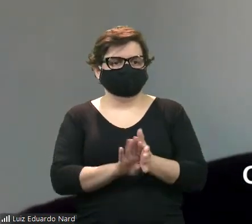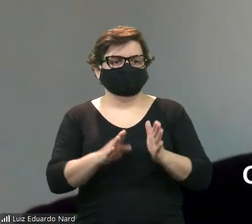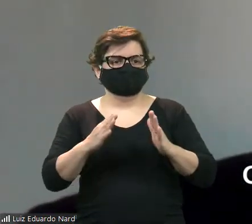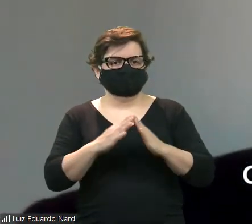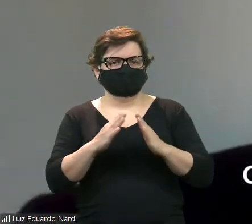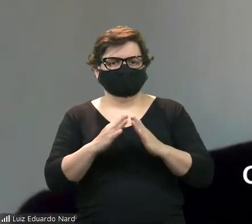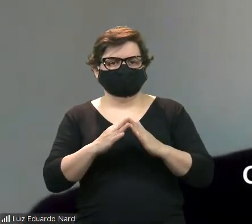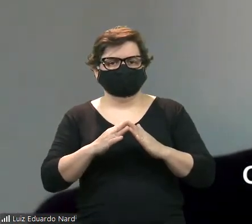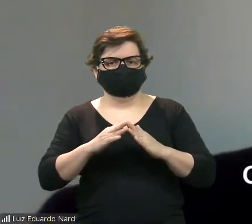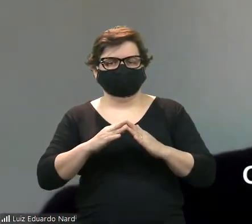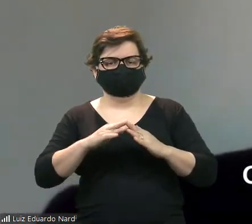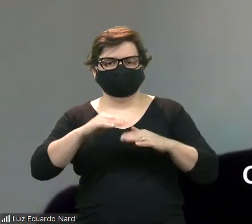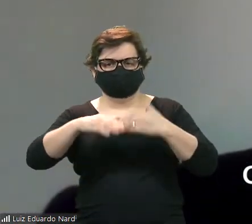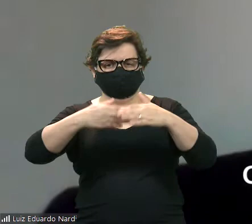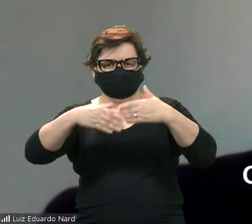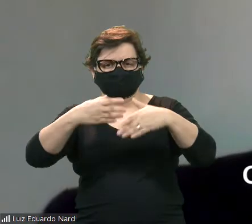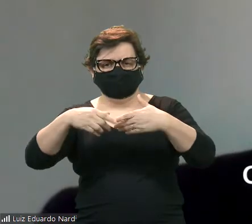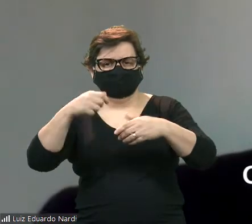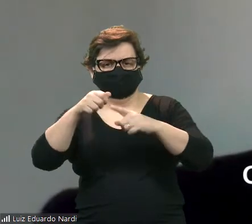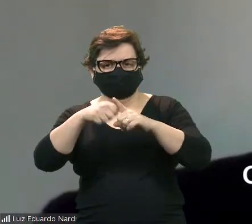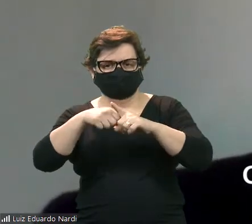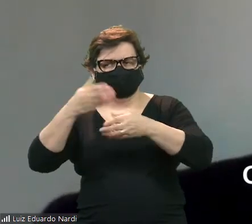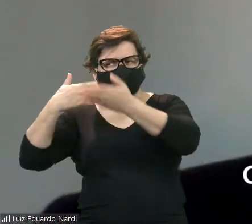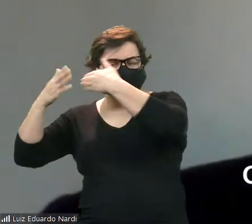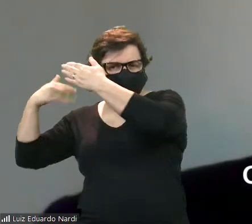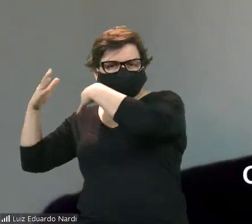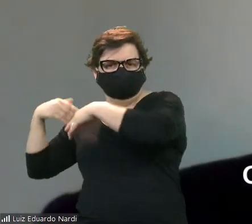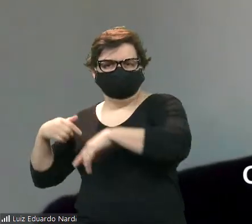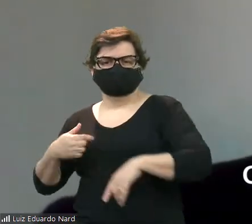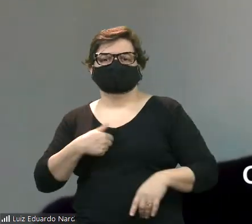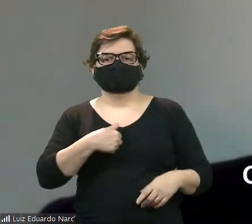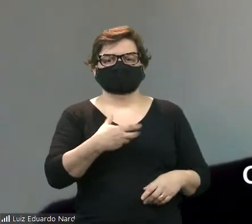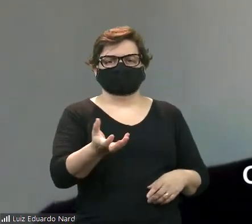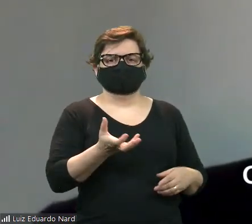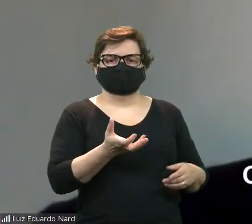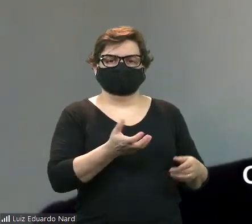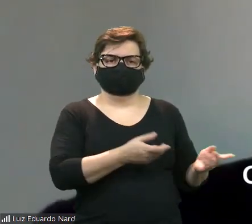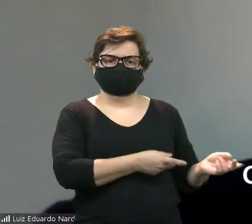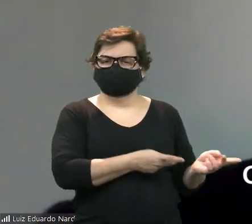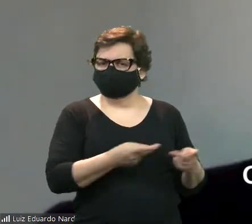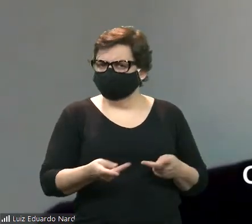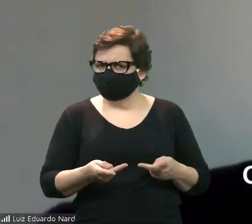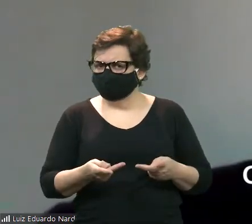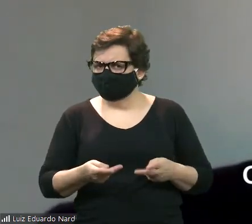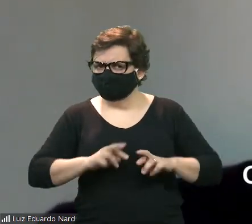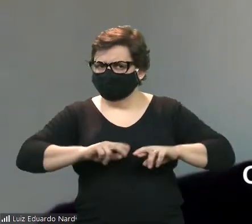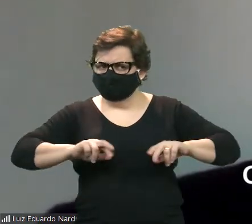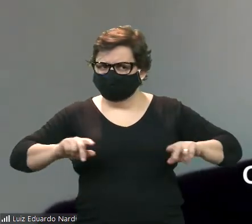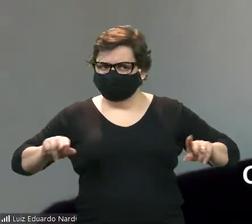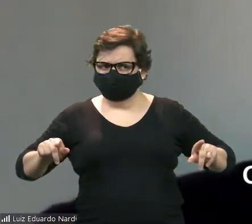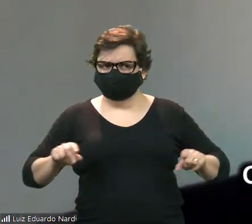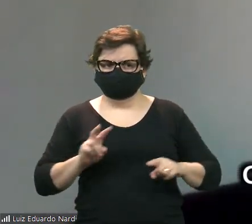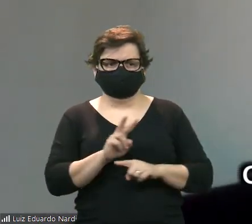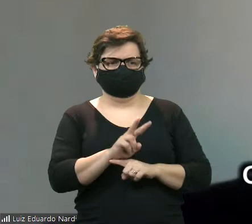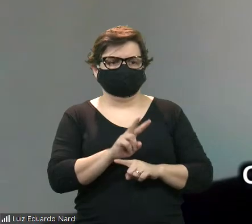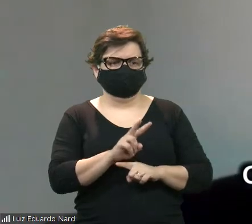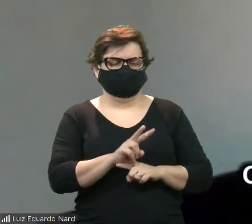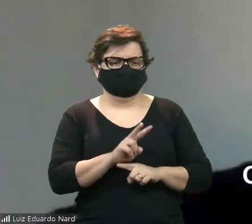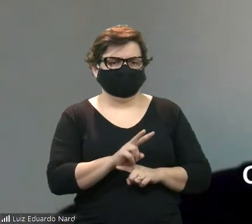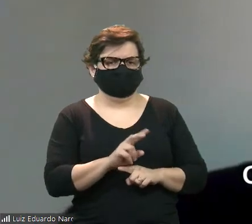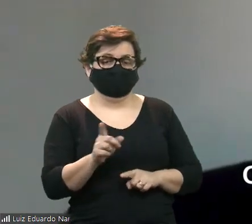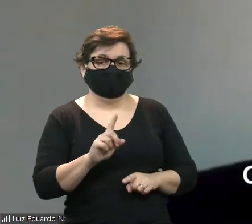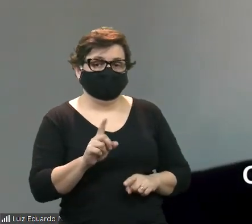meses subsequentes, lá atrás, a visita de diversos fiscais, não só